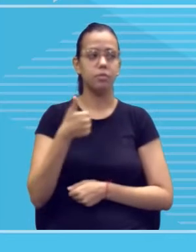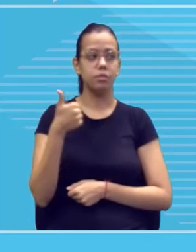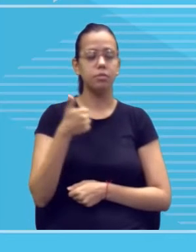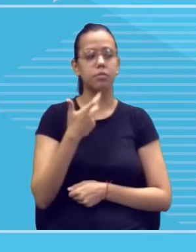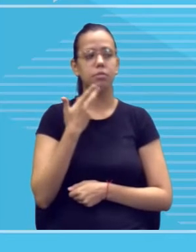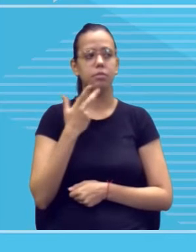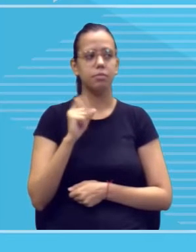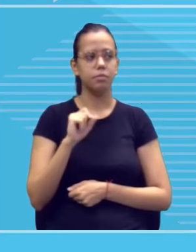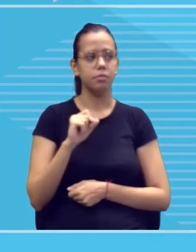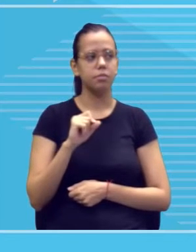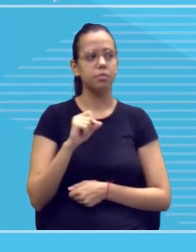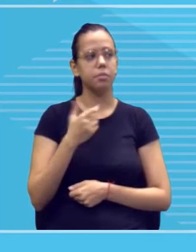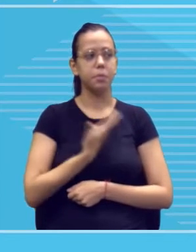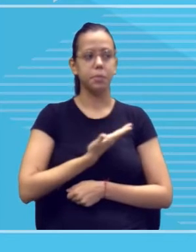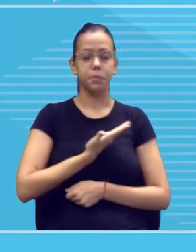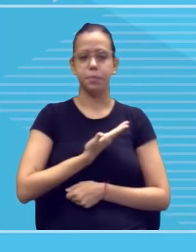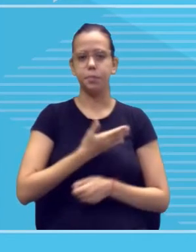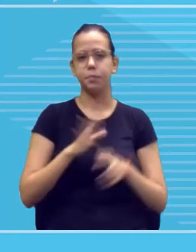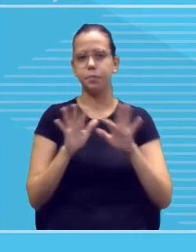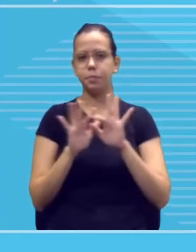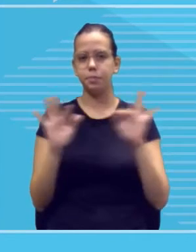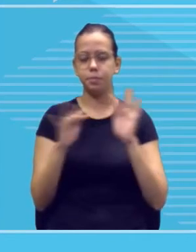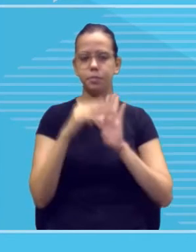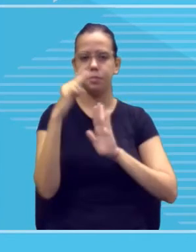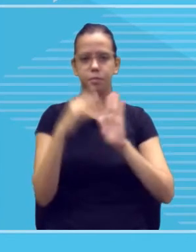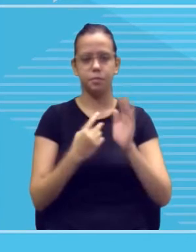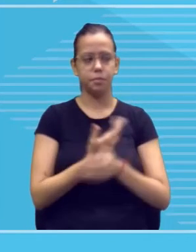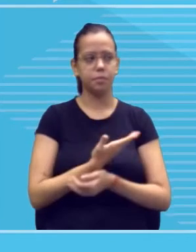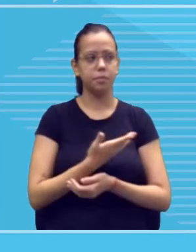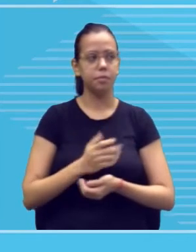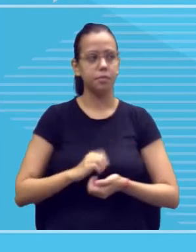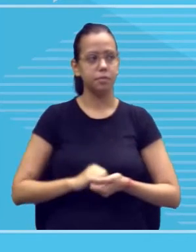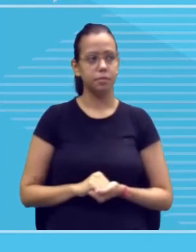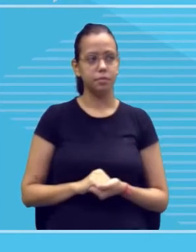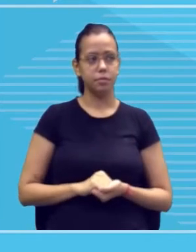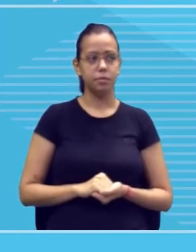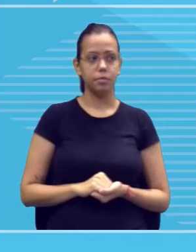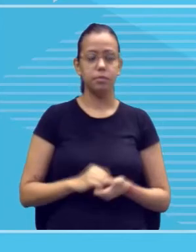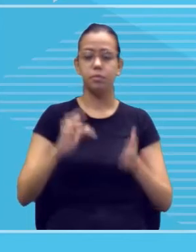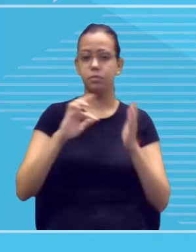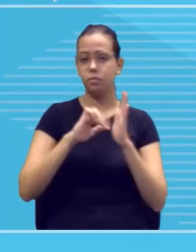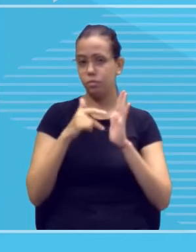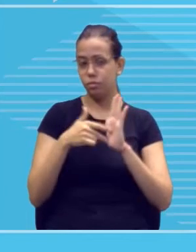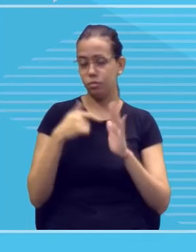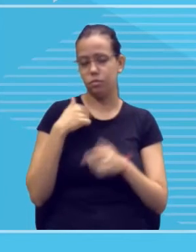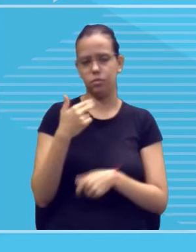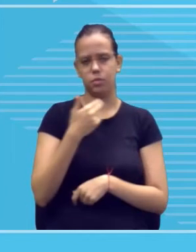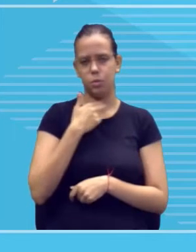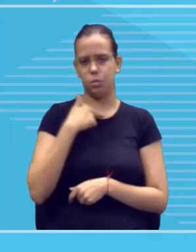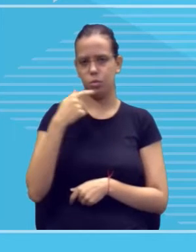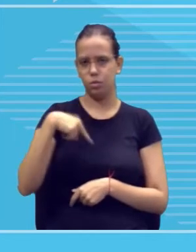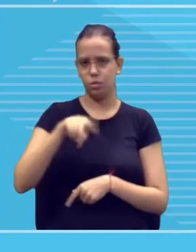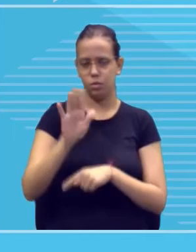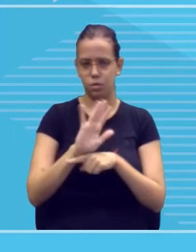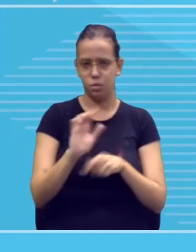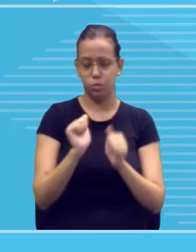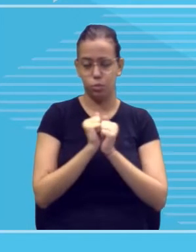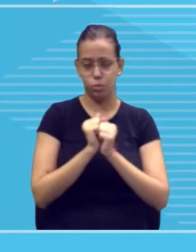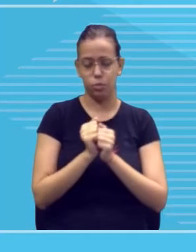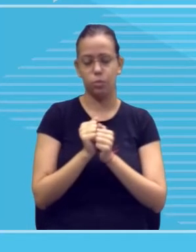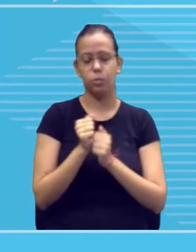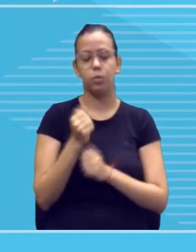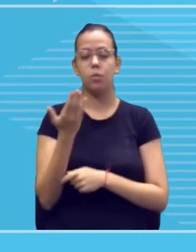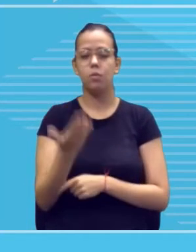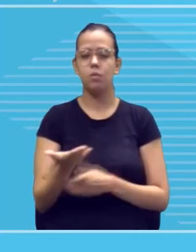assim eu não posso e ao cinema com você hoje à noite professor que tem algum erro tem